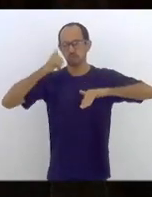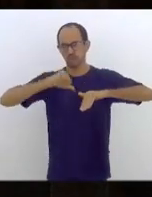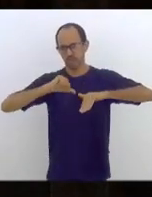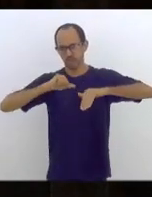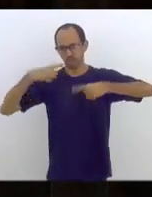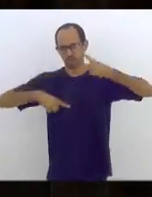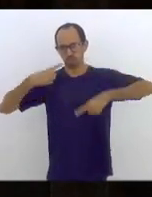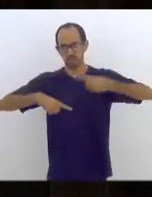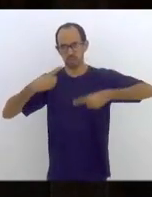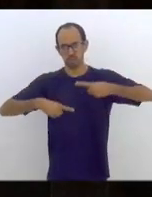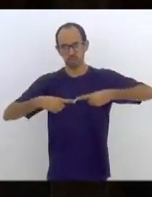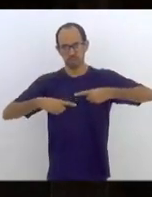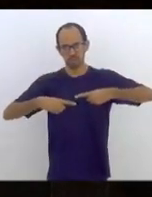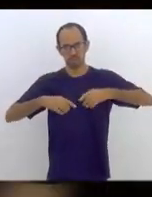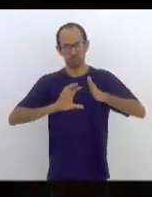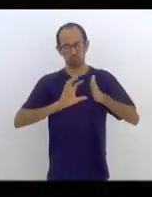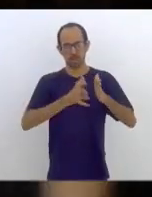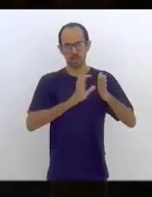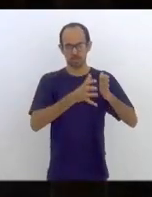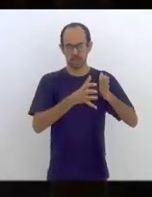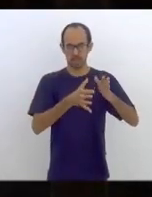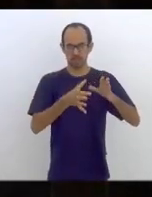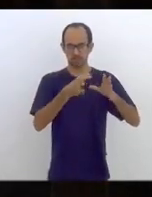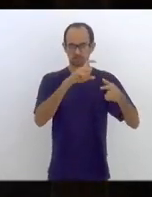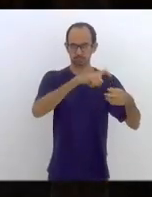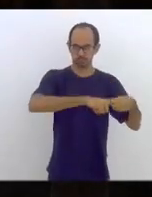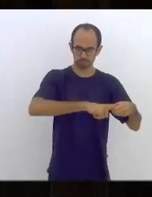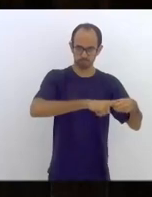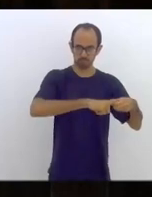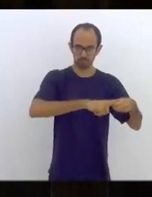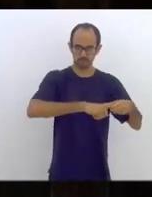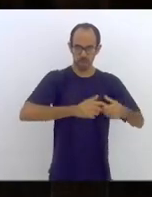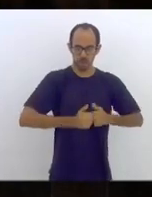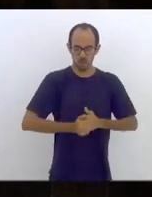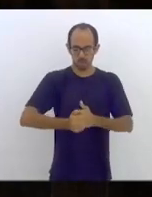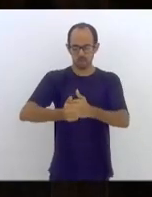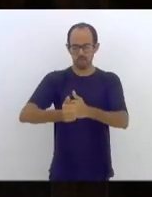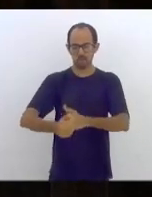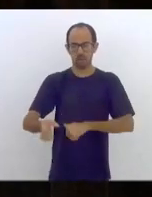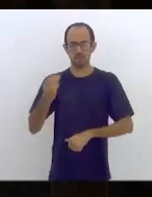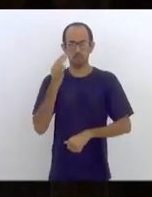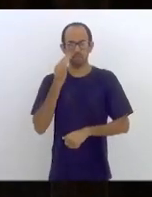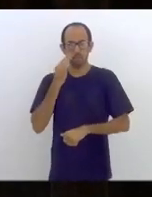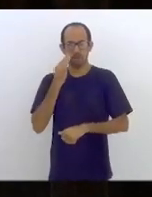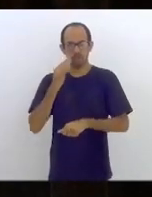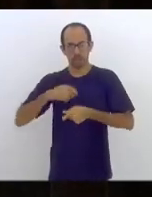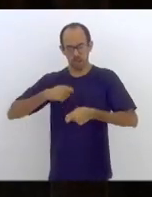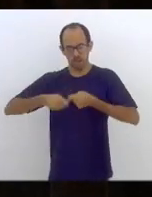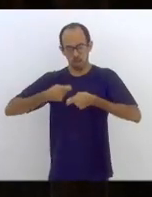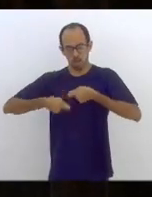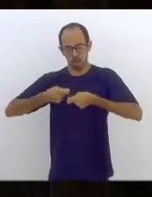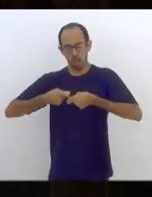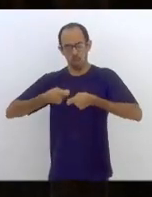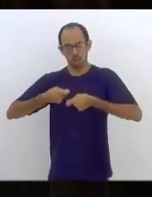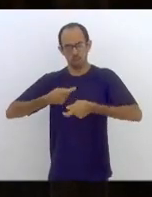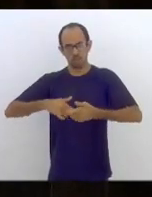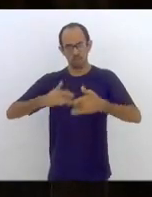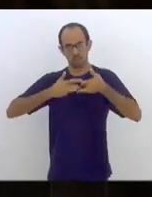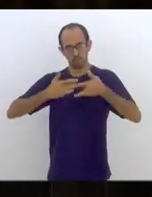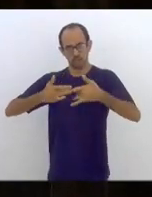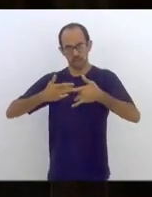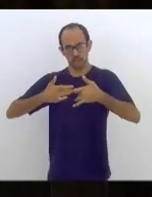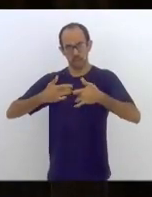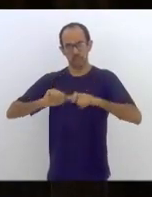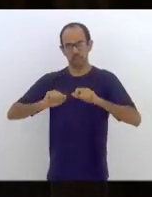política, partidária, acompanhando a Mônica por longos anos na economia solidária, sou artesã, sou